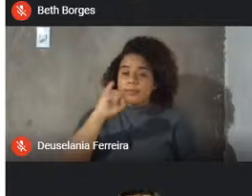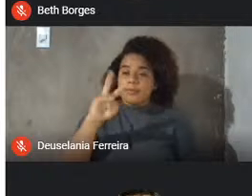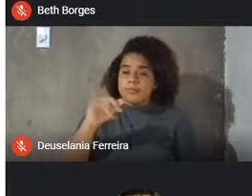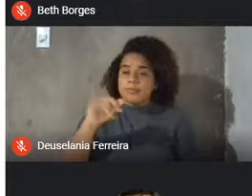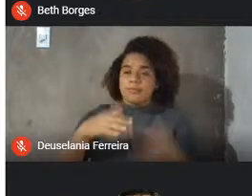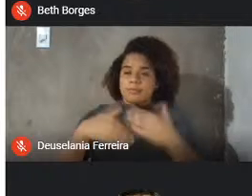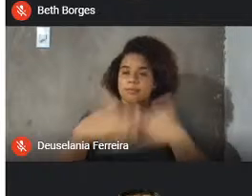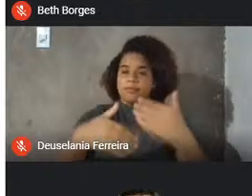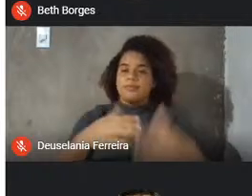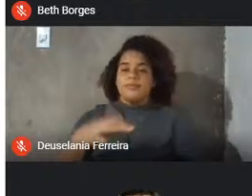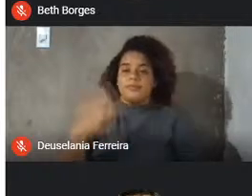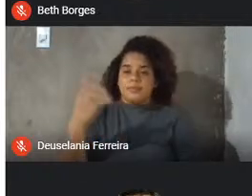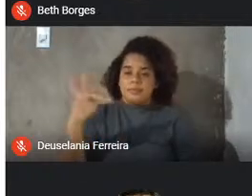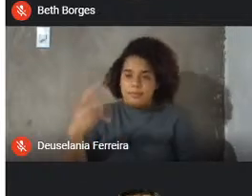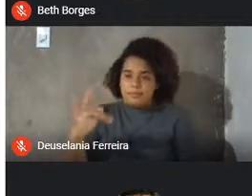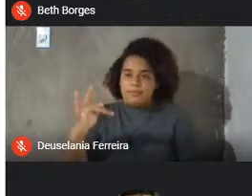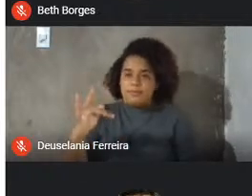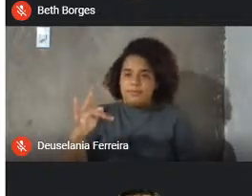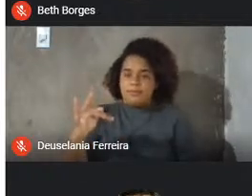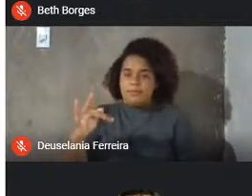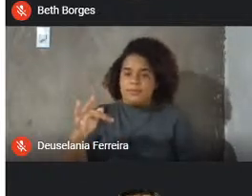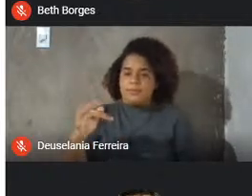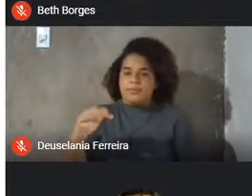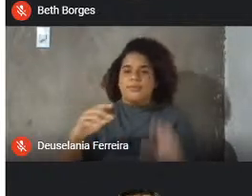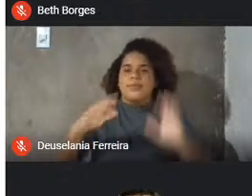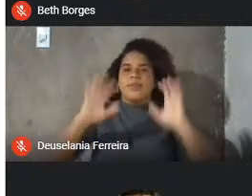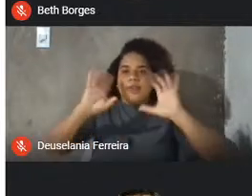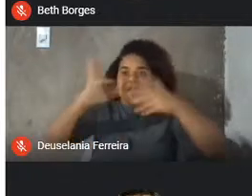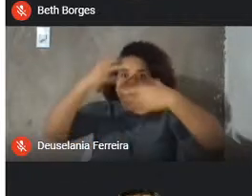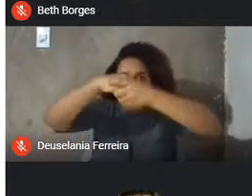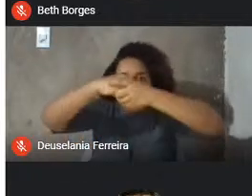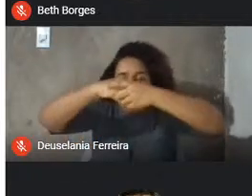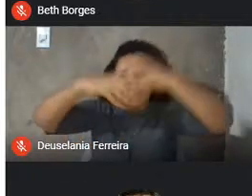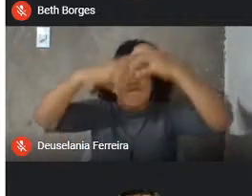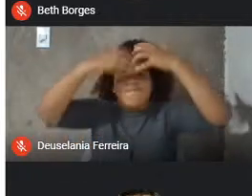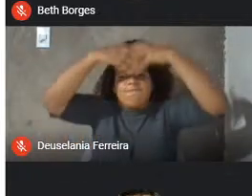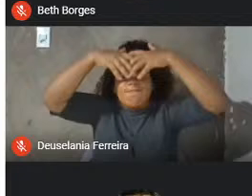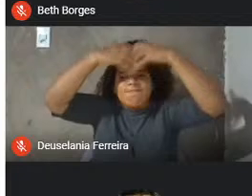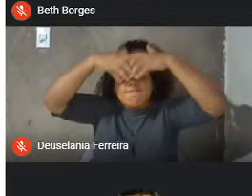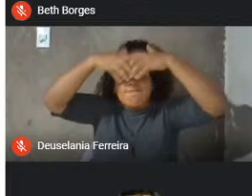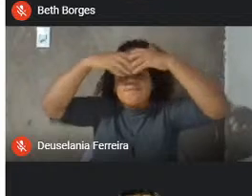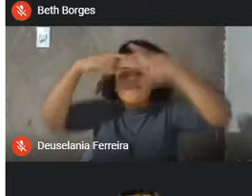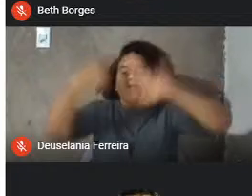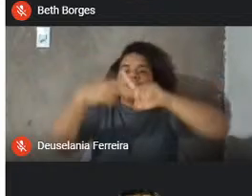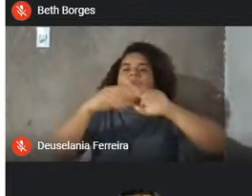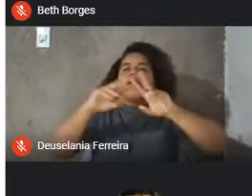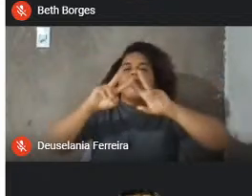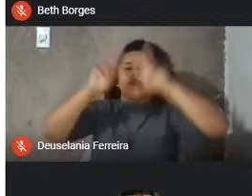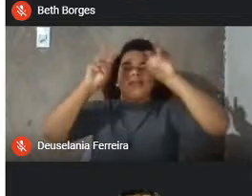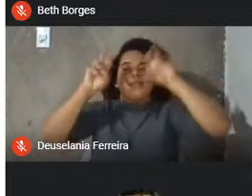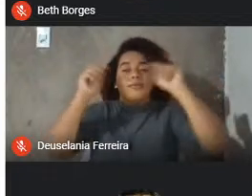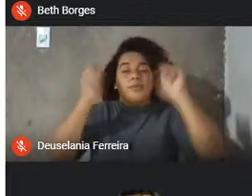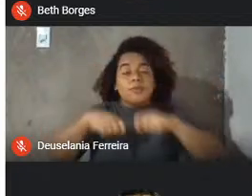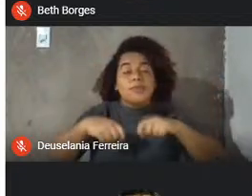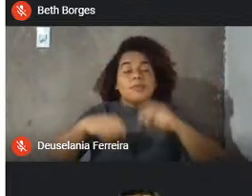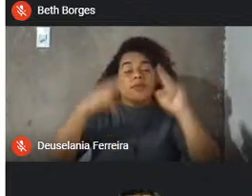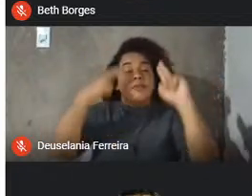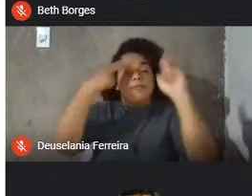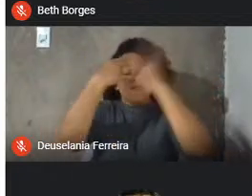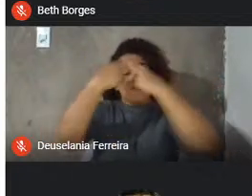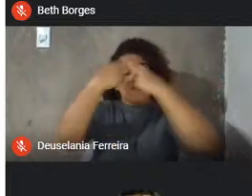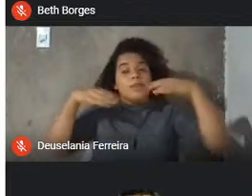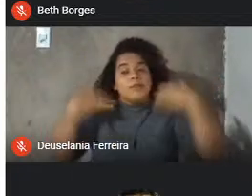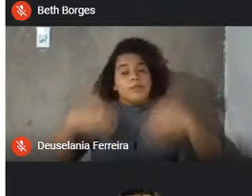trabalhando tudo isso conscientemente, ou seja, conteúdos que muitas vezes podem ser muito traumáticos,